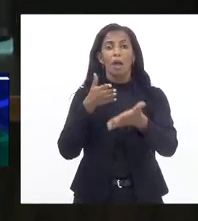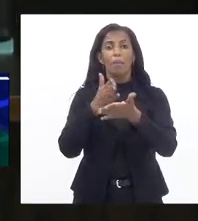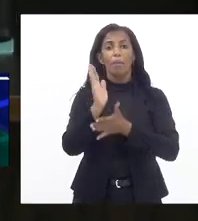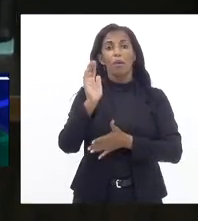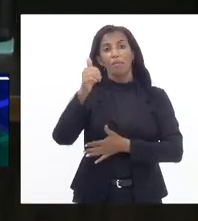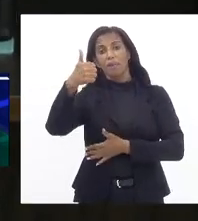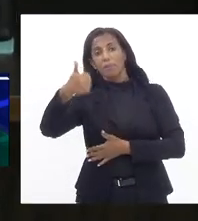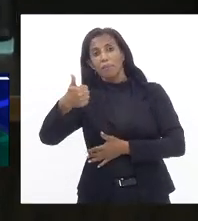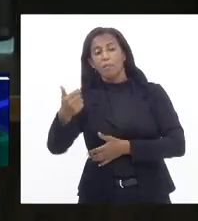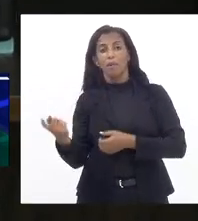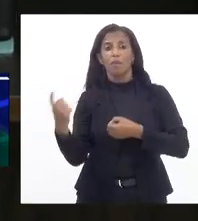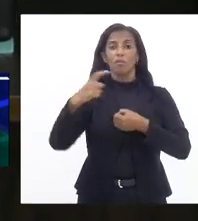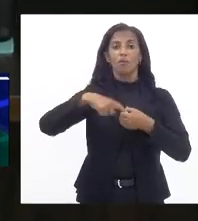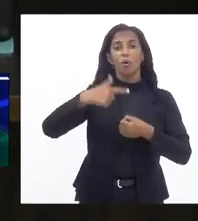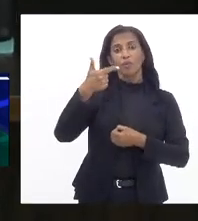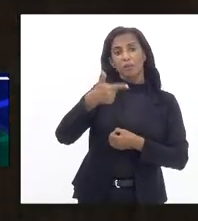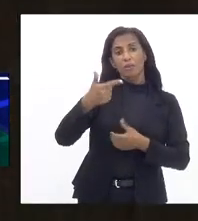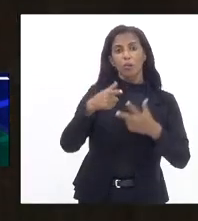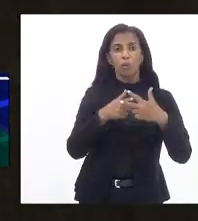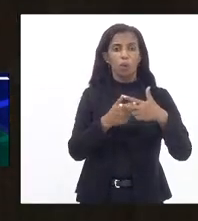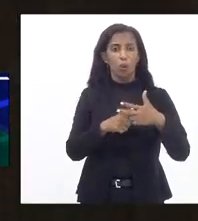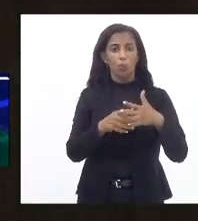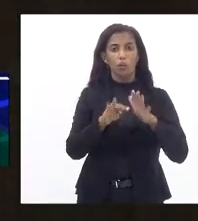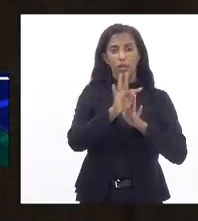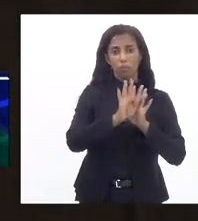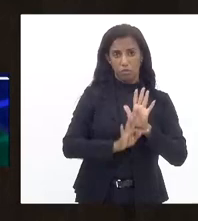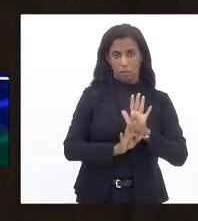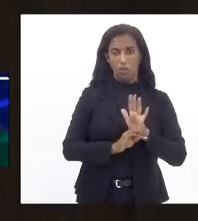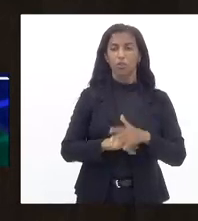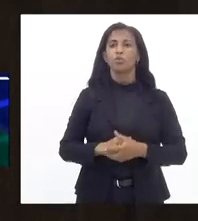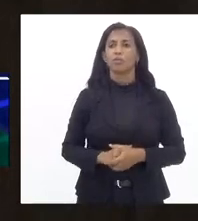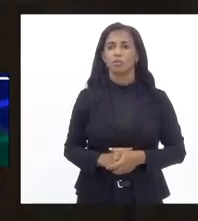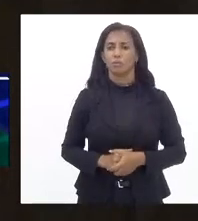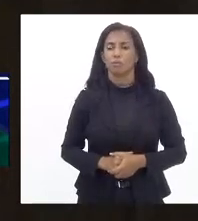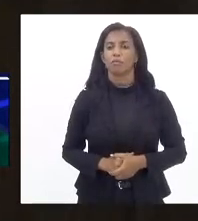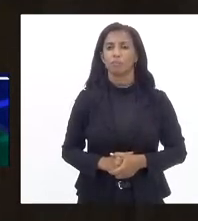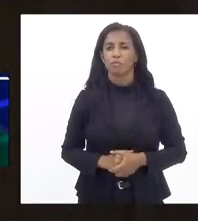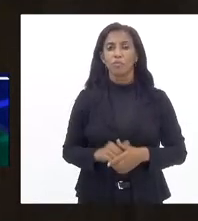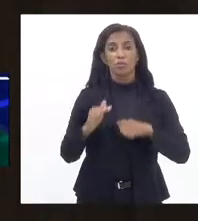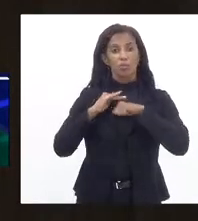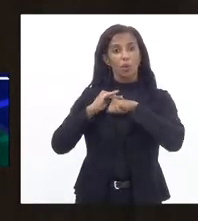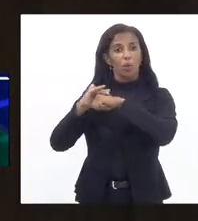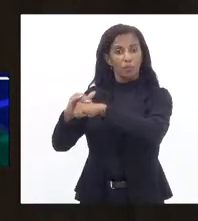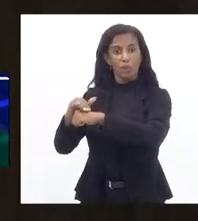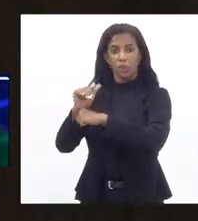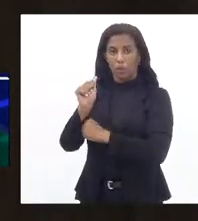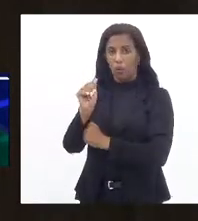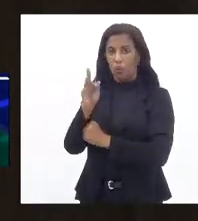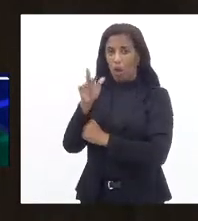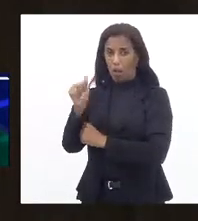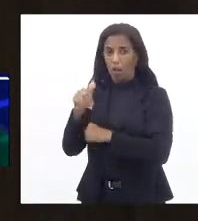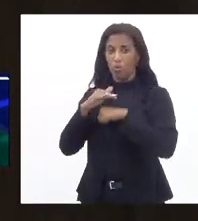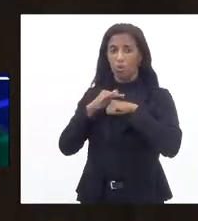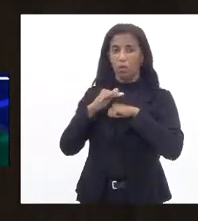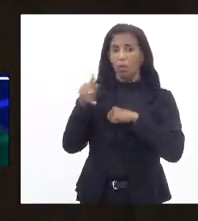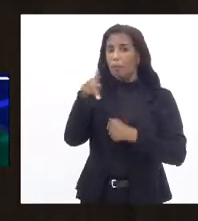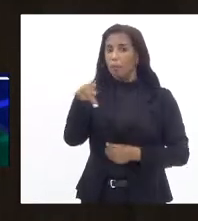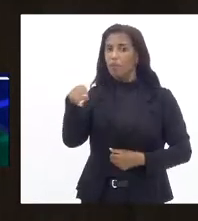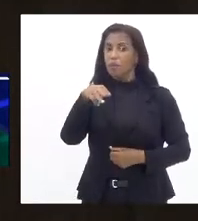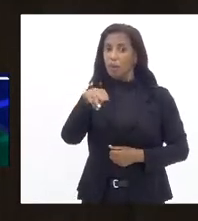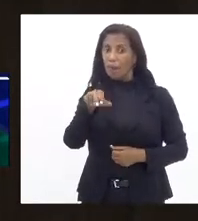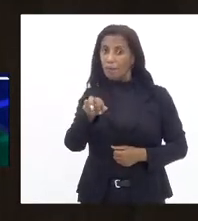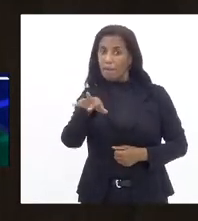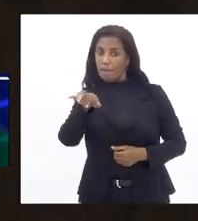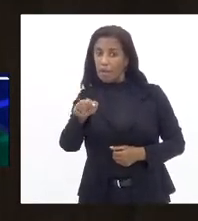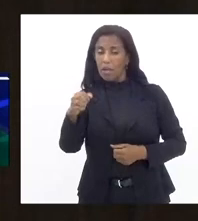aí na segunda você faz o ajuste. Sem problema, presidente. Eu acabei de falar com o deputado Atila, conversei agora com o grupo, com a professora Meire, e pedi a